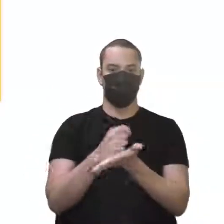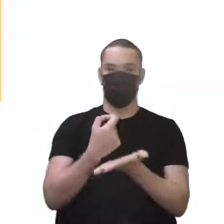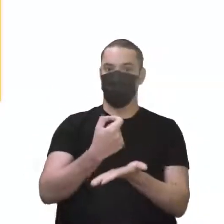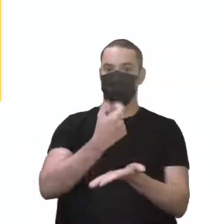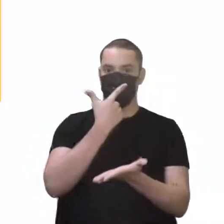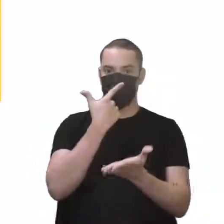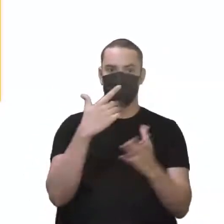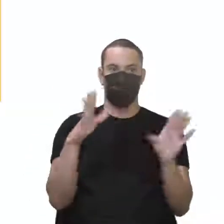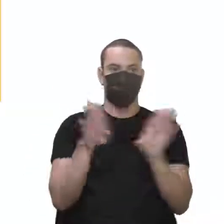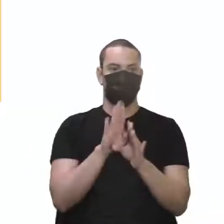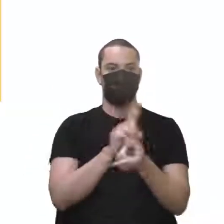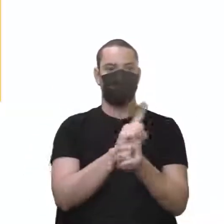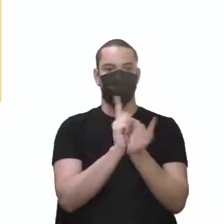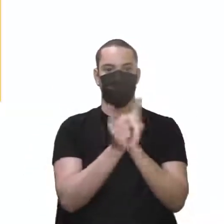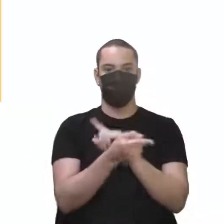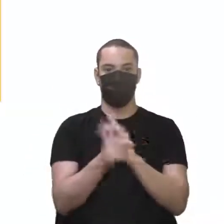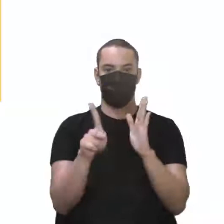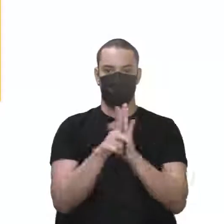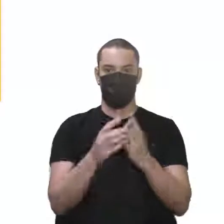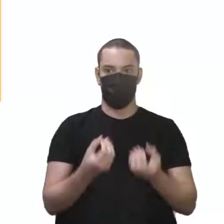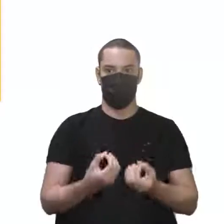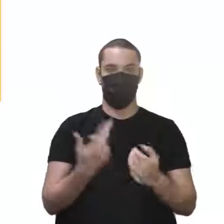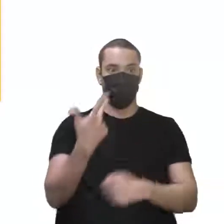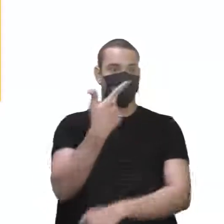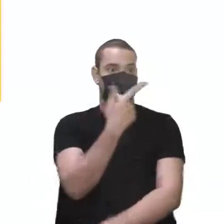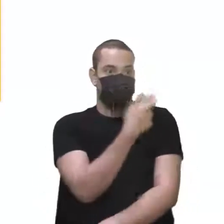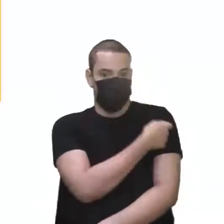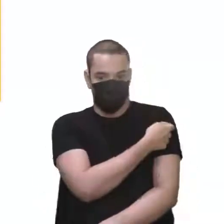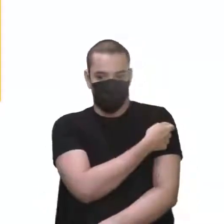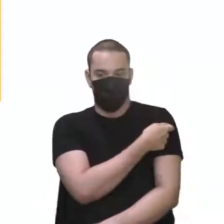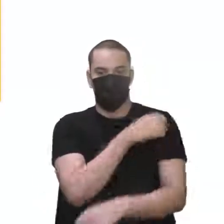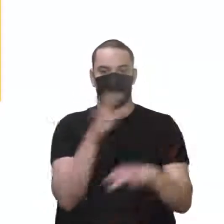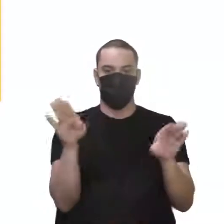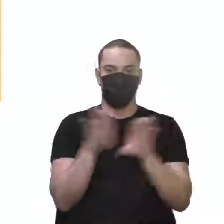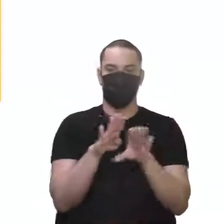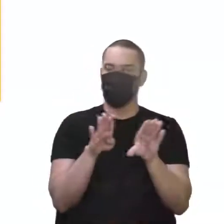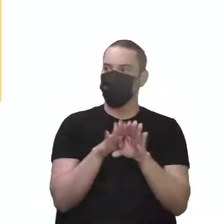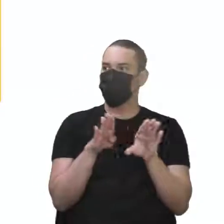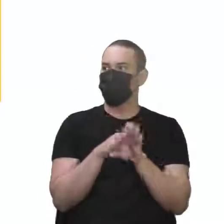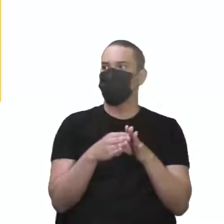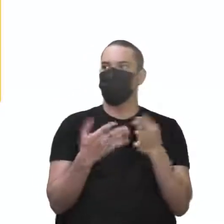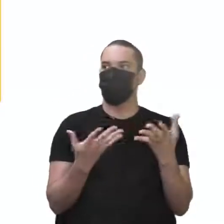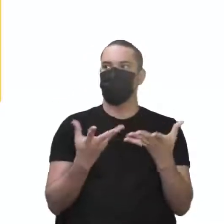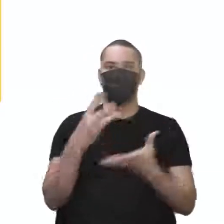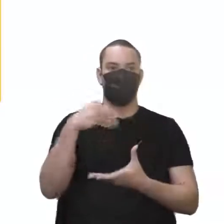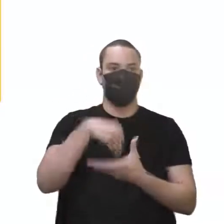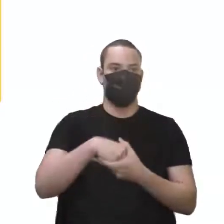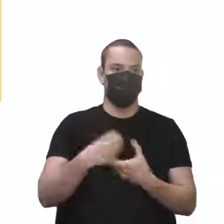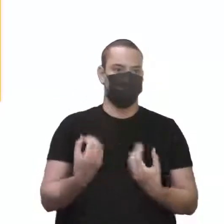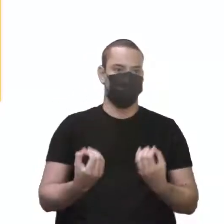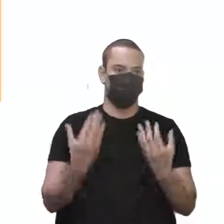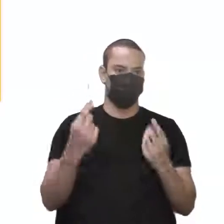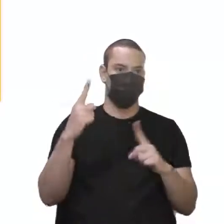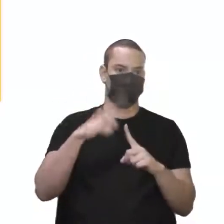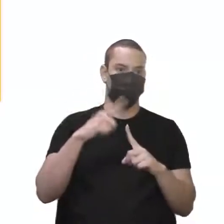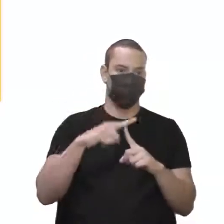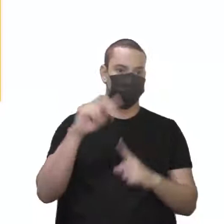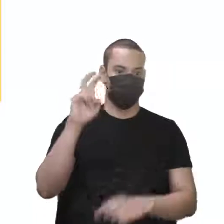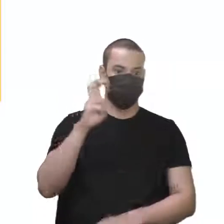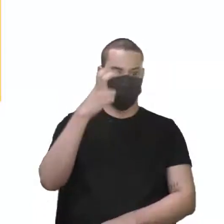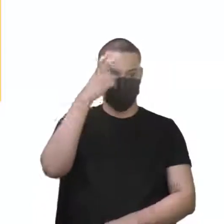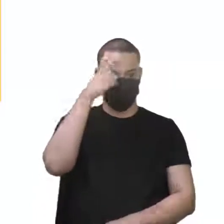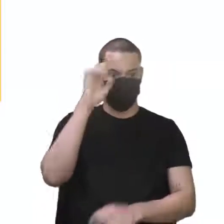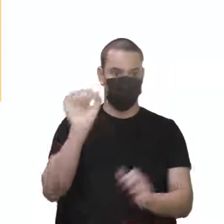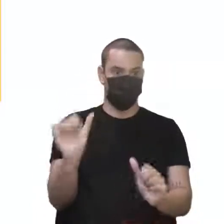no universo da produção de vacinas, no universo da produção de tipos de culturas